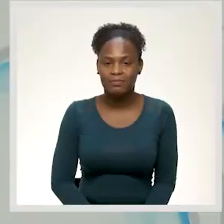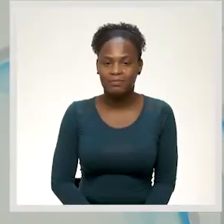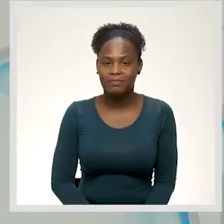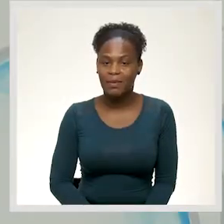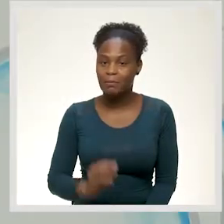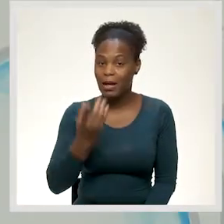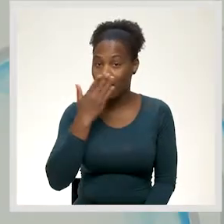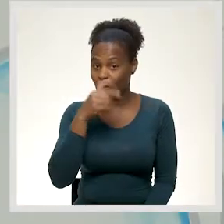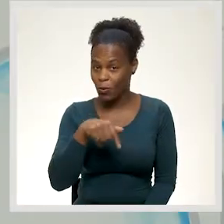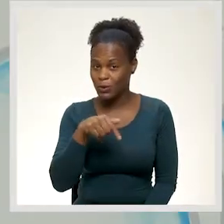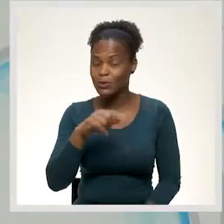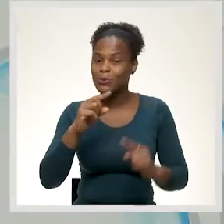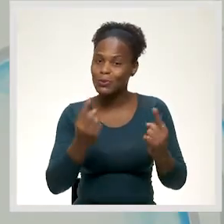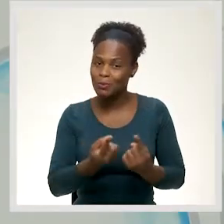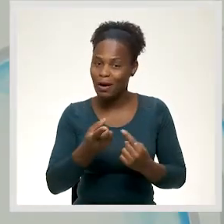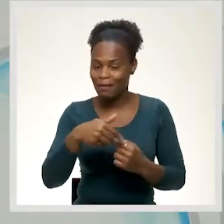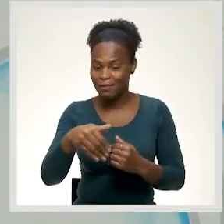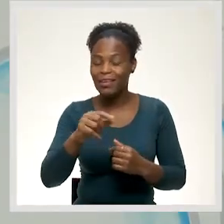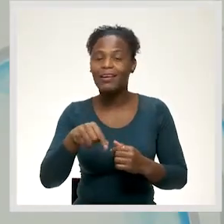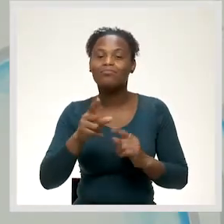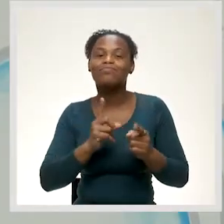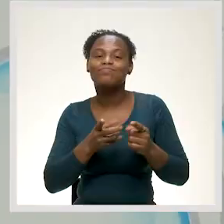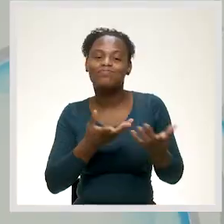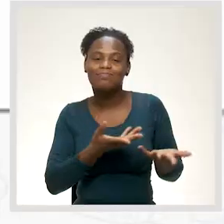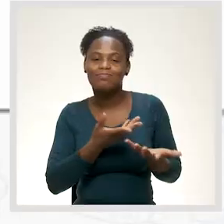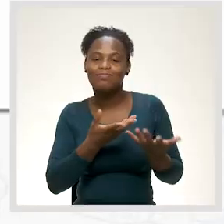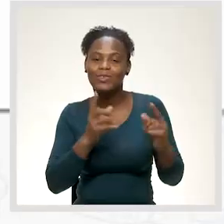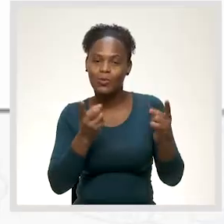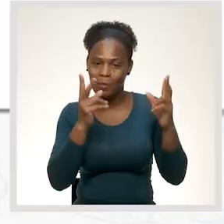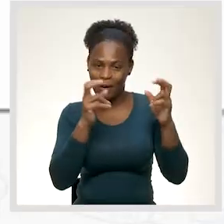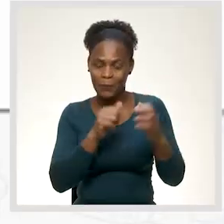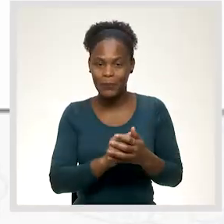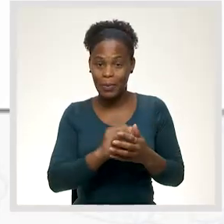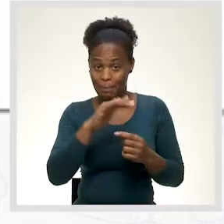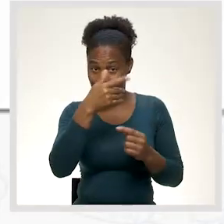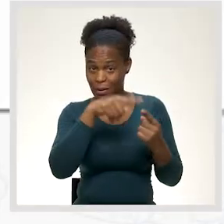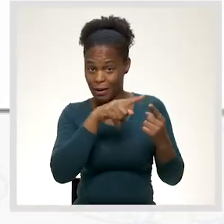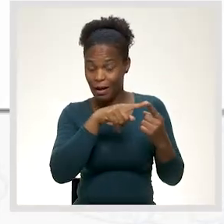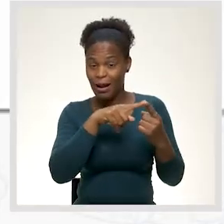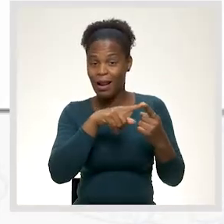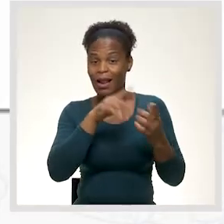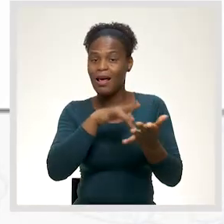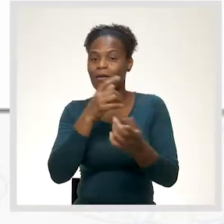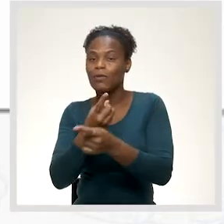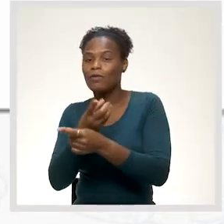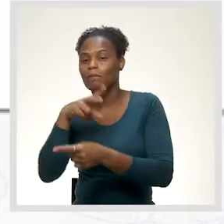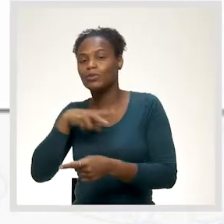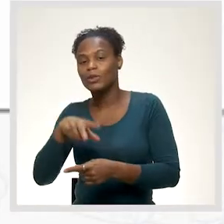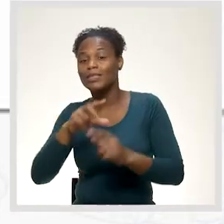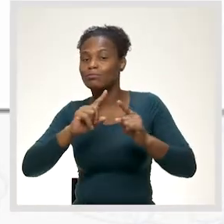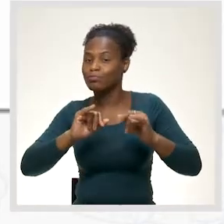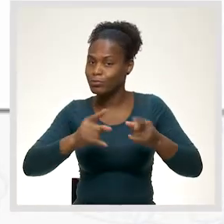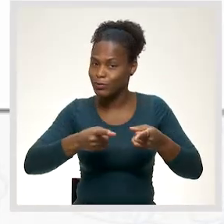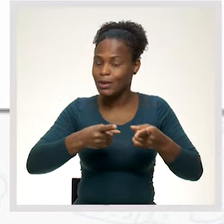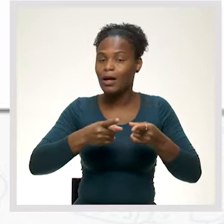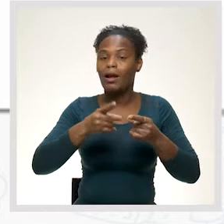Para a aula de hoje, o sumário que vamos ter é o seguinte. Primeiro ponto, literatura portuguesa, introdução ao estudo